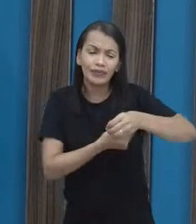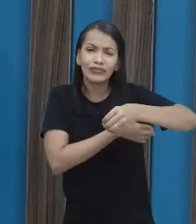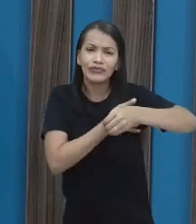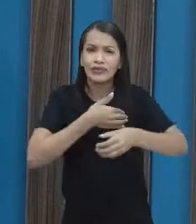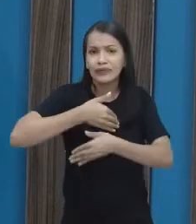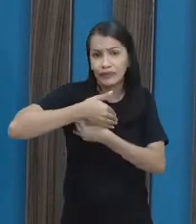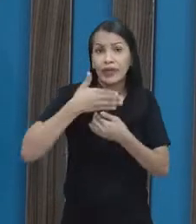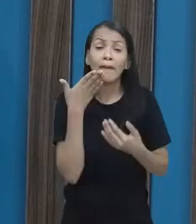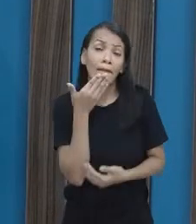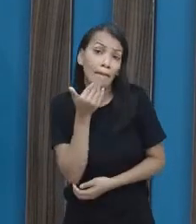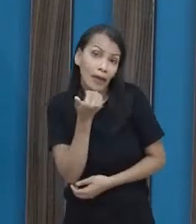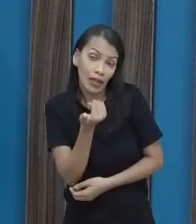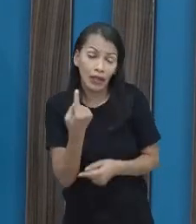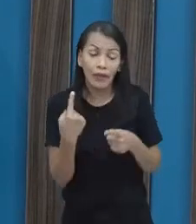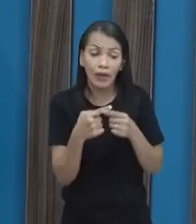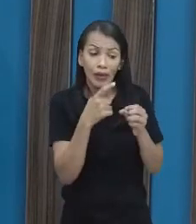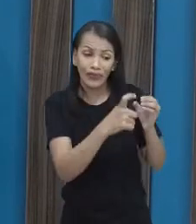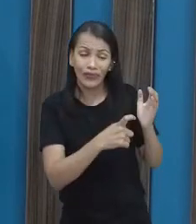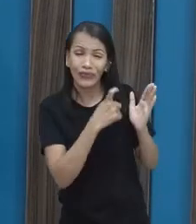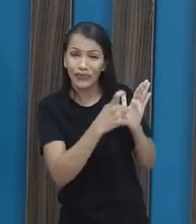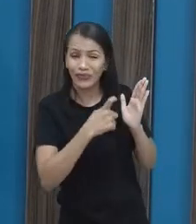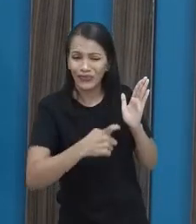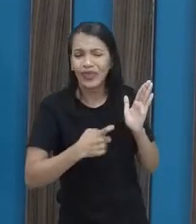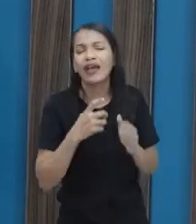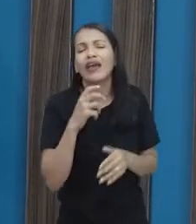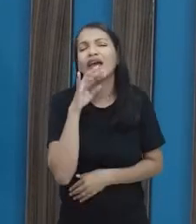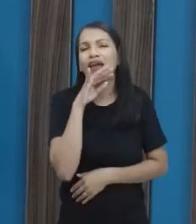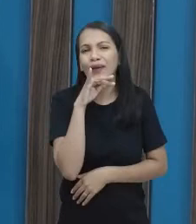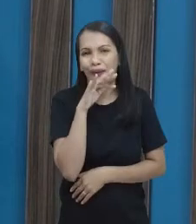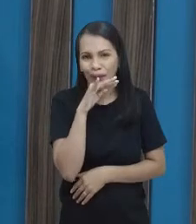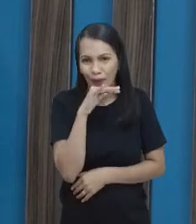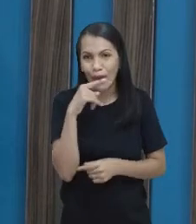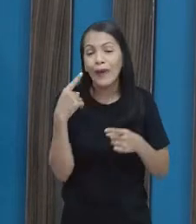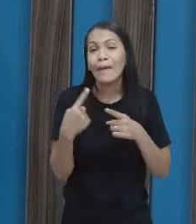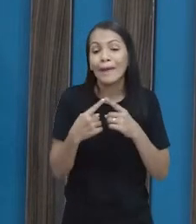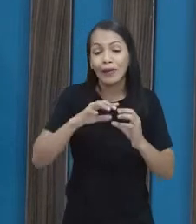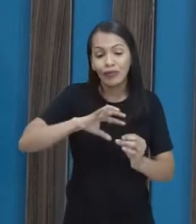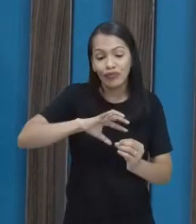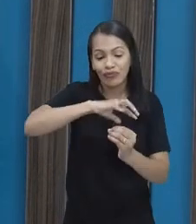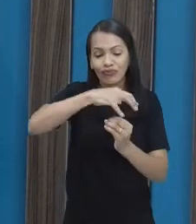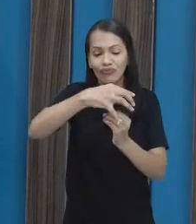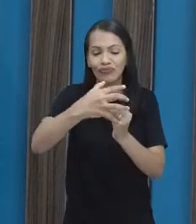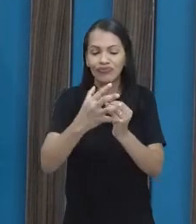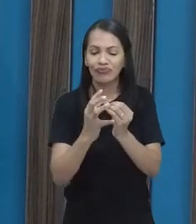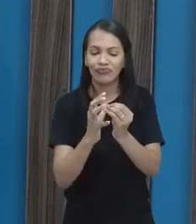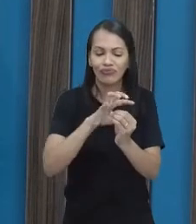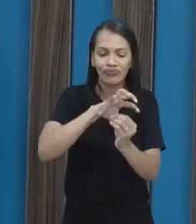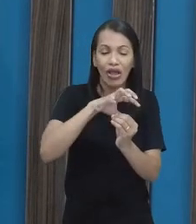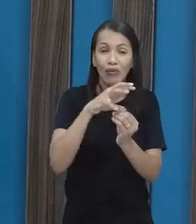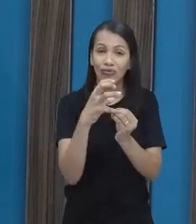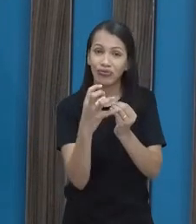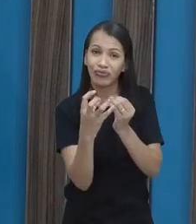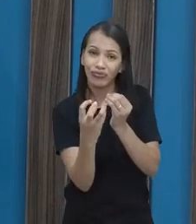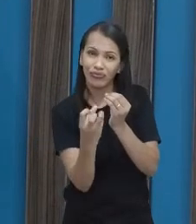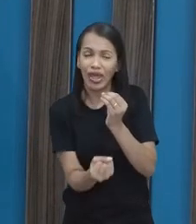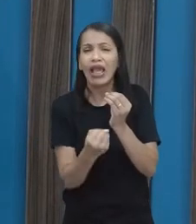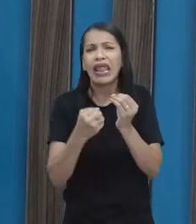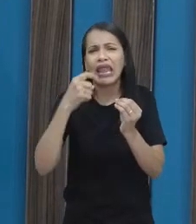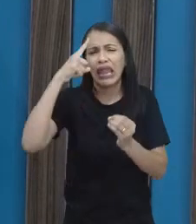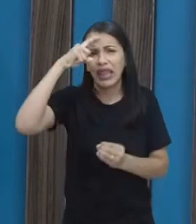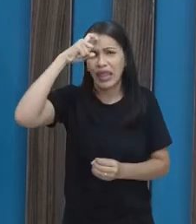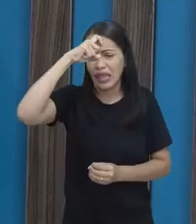sprays, porque, olha como a professora Carol colocou, destruir a camada de ozônio, trazer grandes complicações, né, além